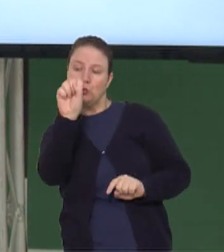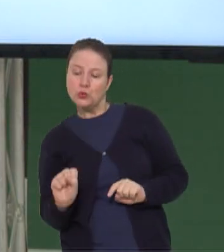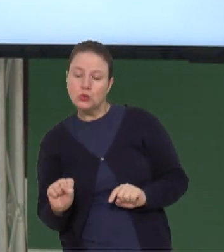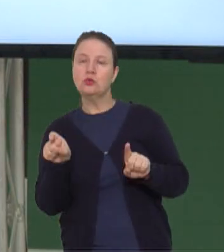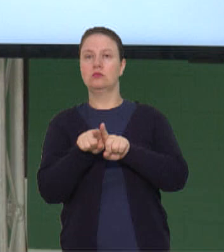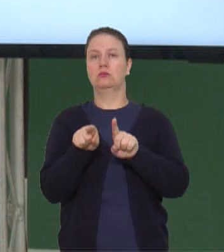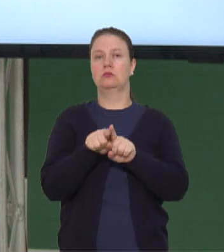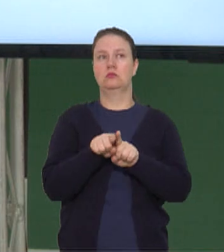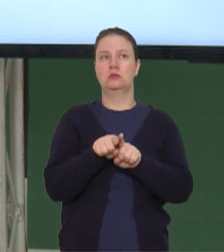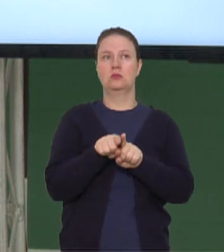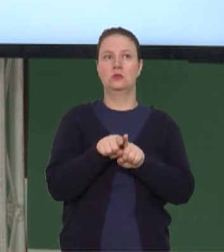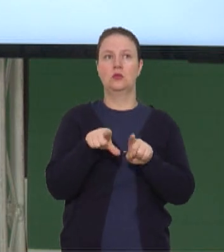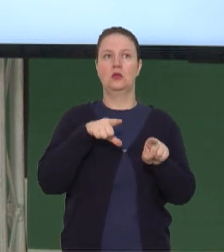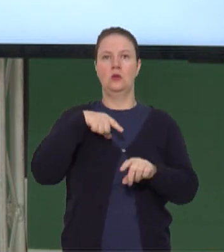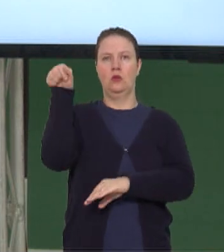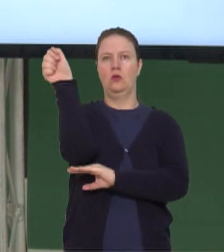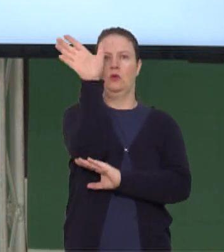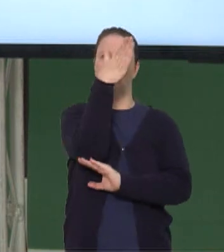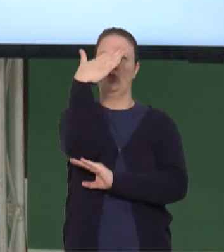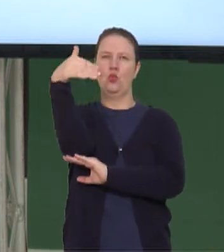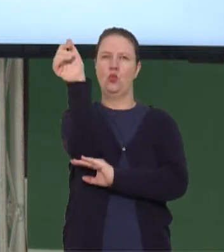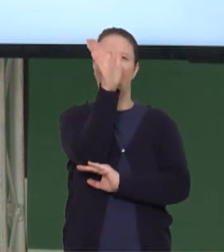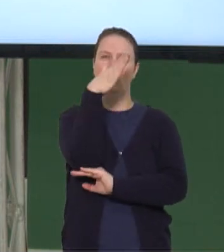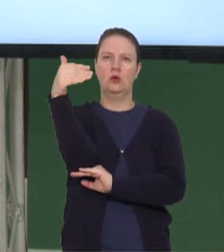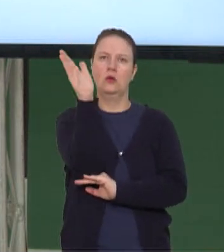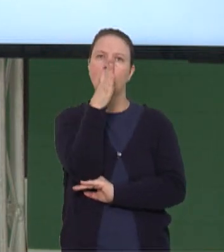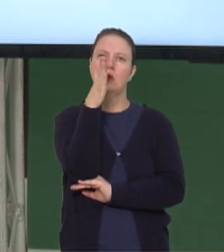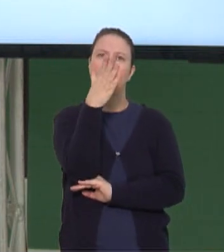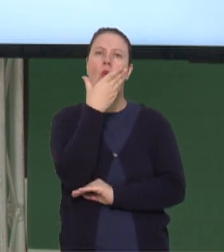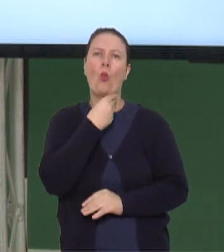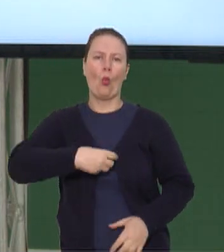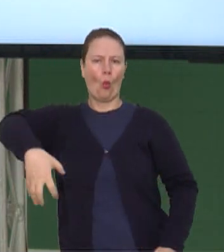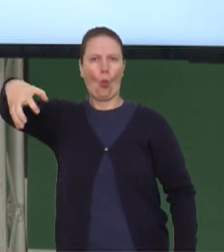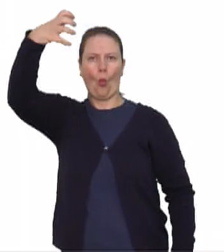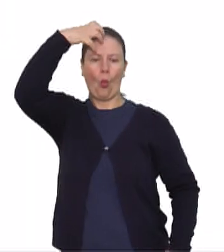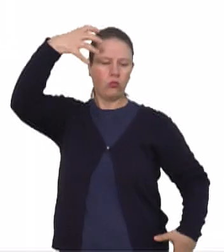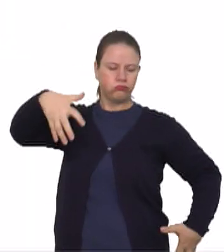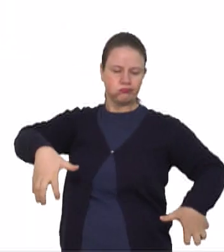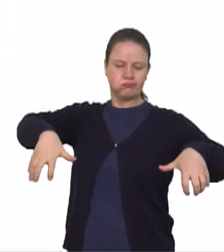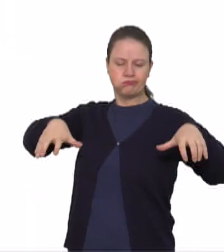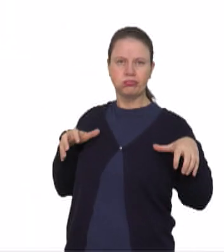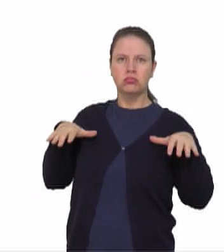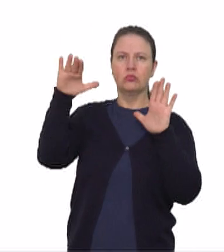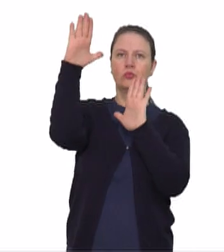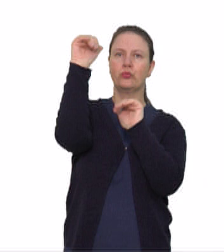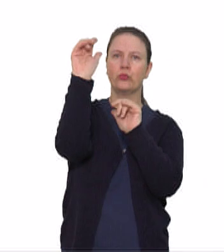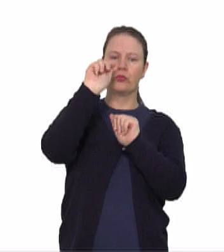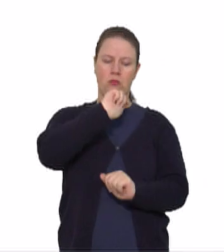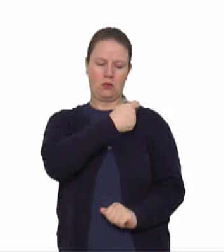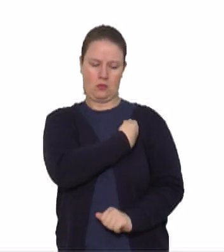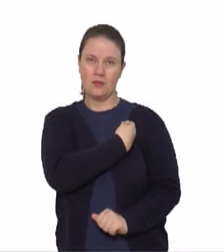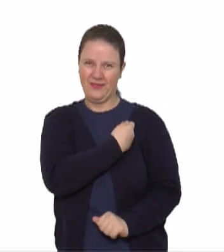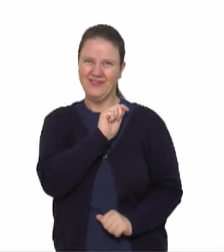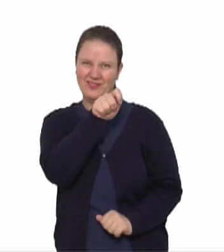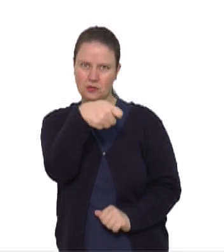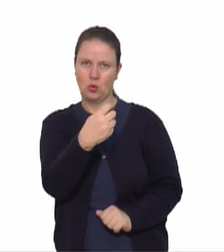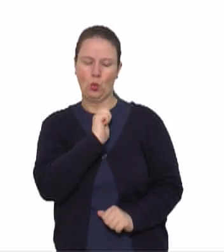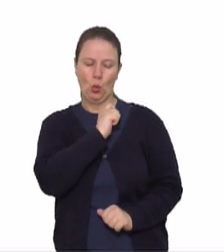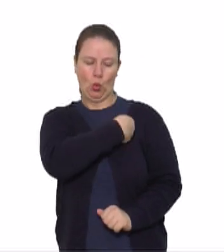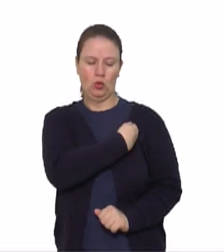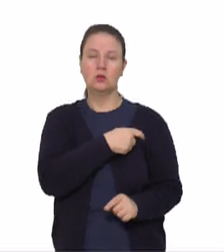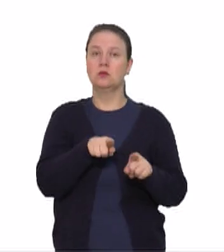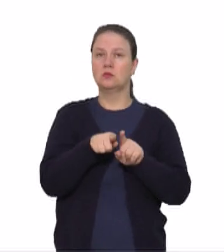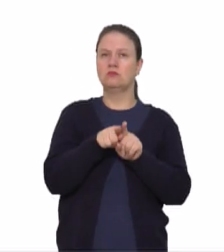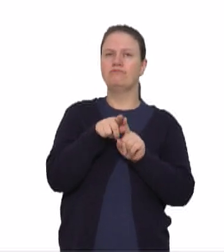Aqui a bandeira do Império Espanhol da América, de 1800, né? E aqui é para vocês terem noção da